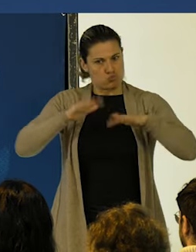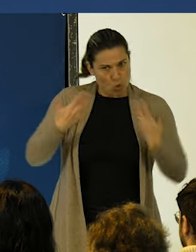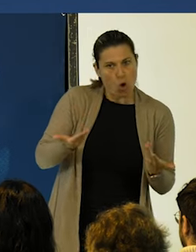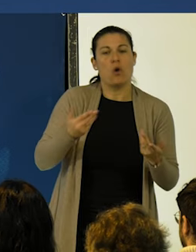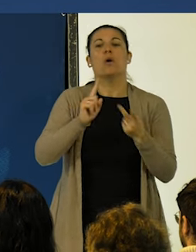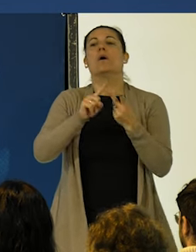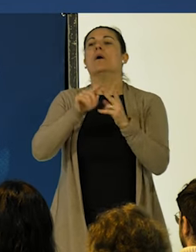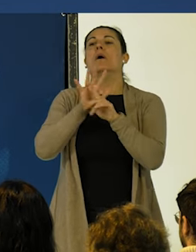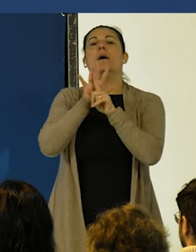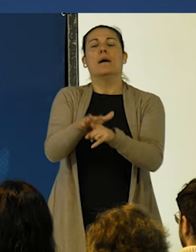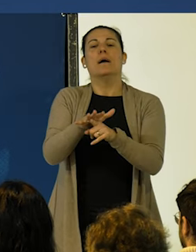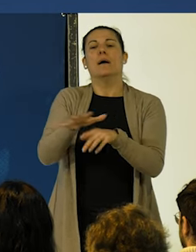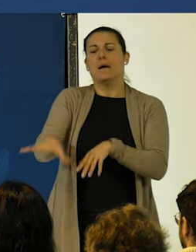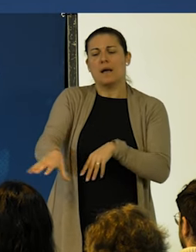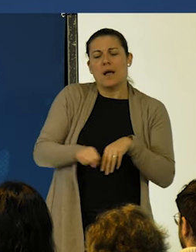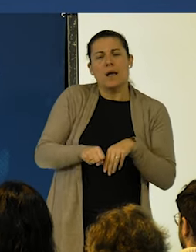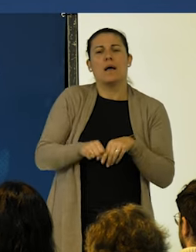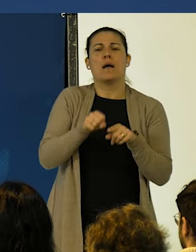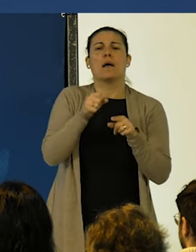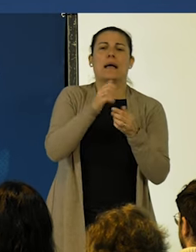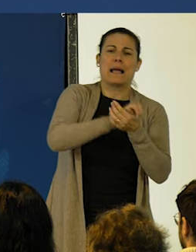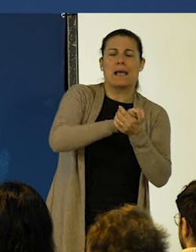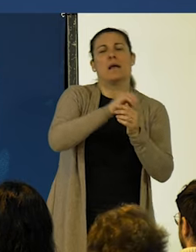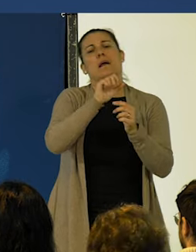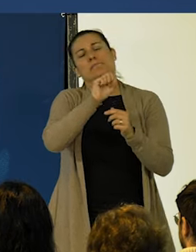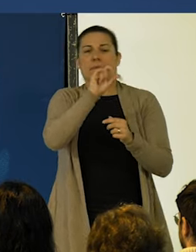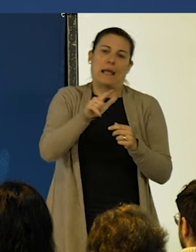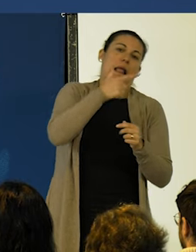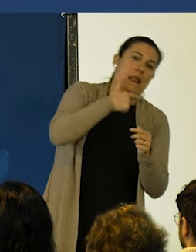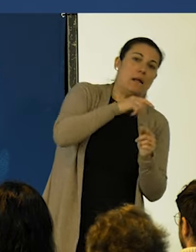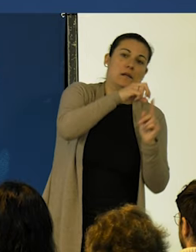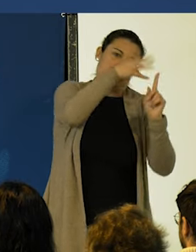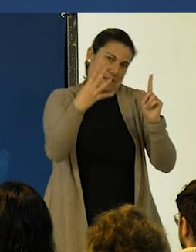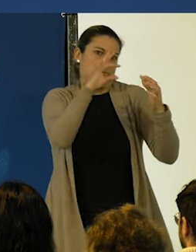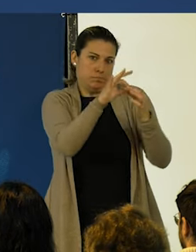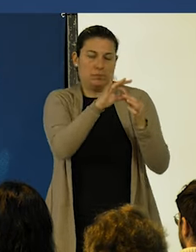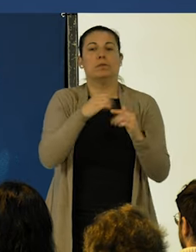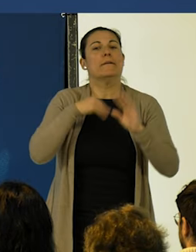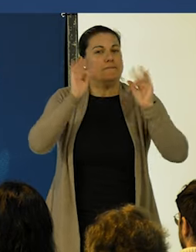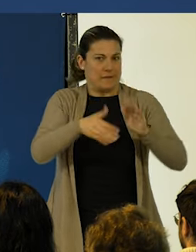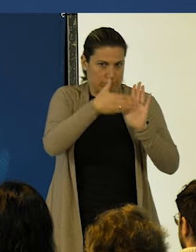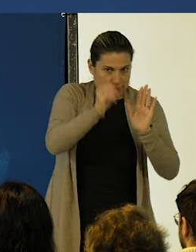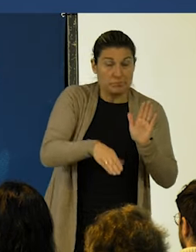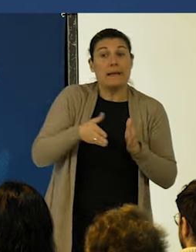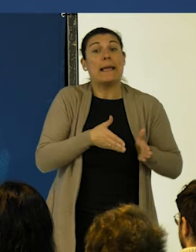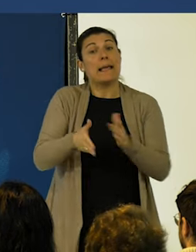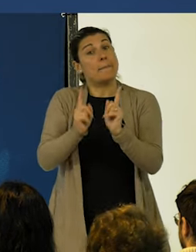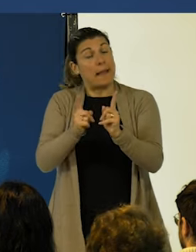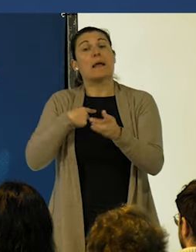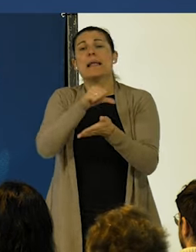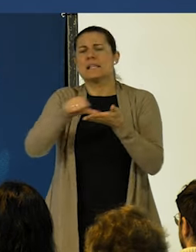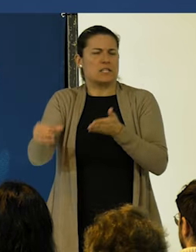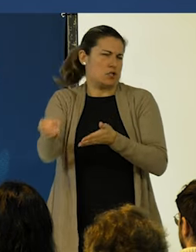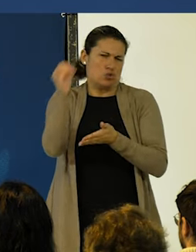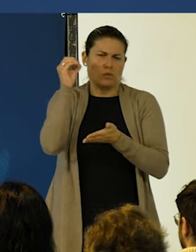com a discriminação na adoção por casais LGBT. E o caminho faz-se assim, sem nunca desistir, sem